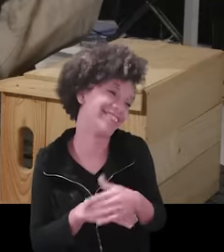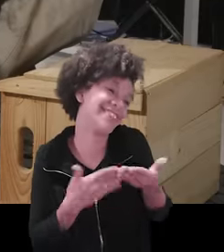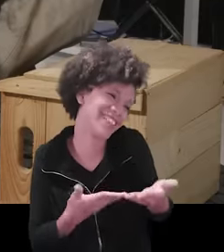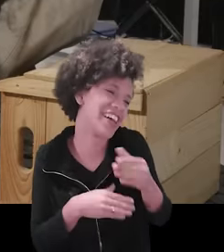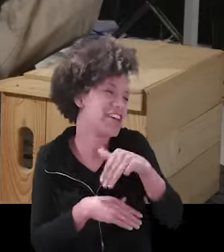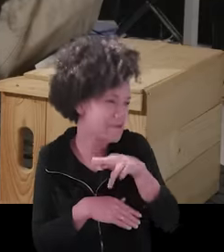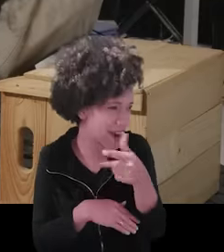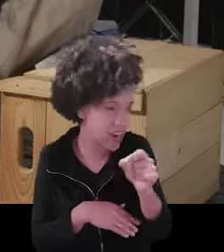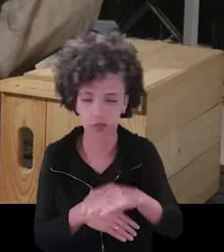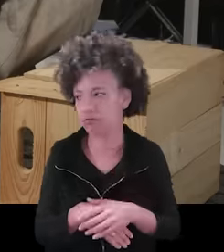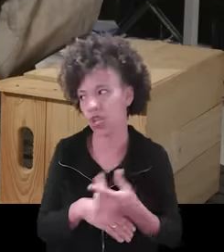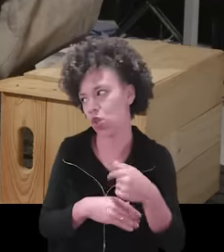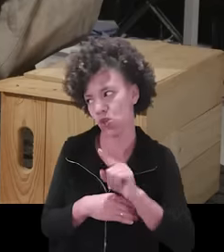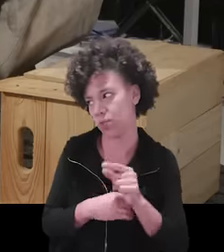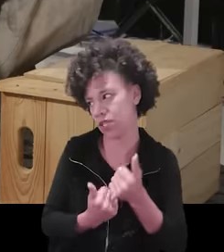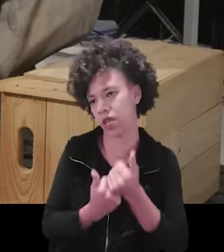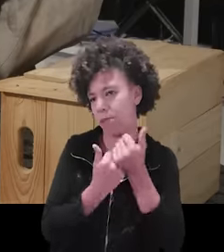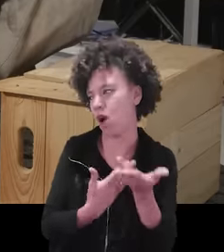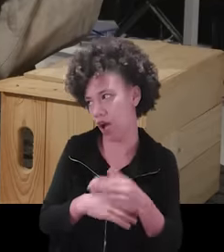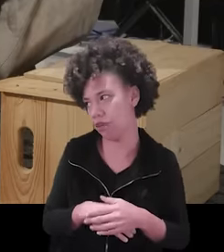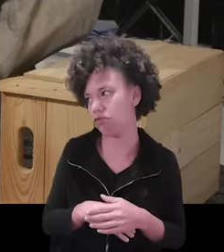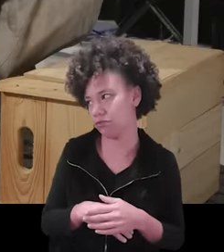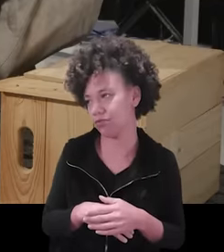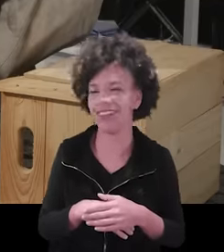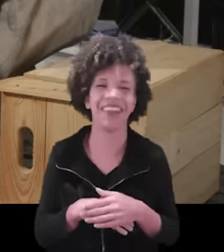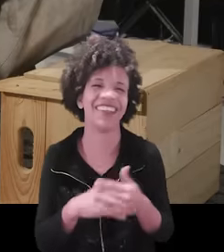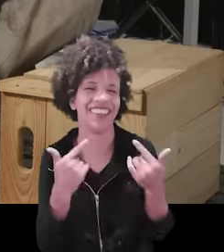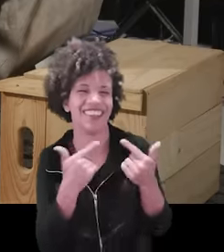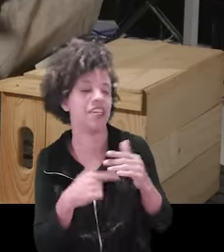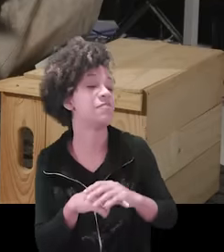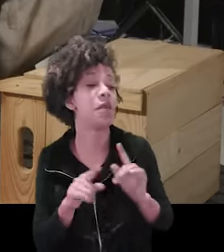não tem nenhuma também não se apoiar ele também né